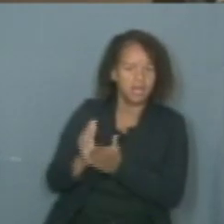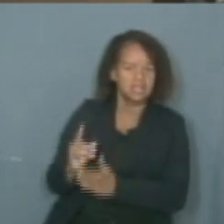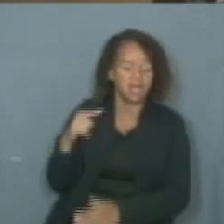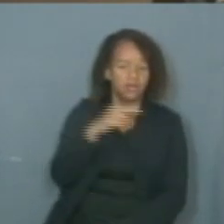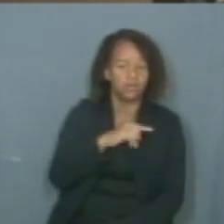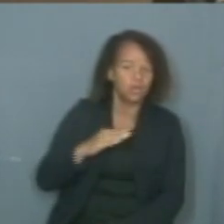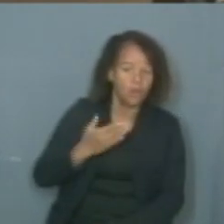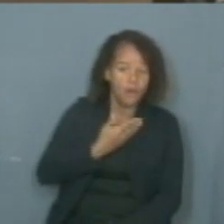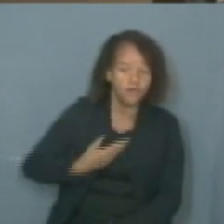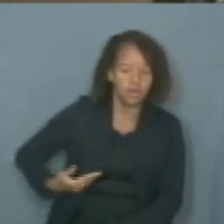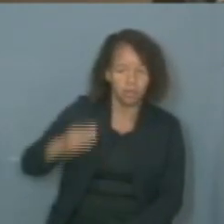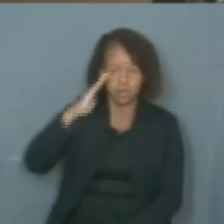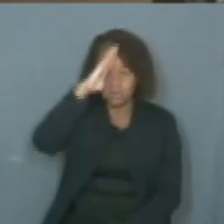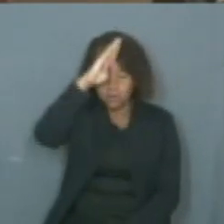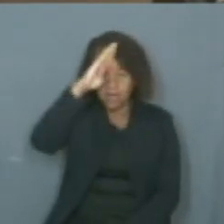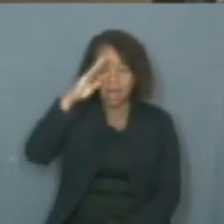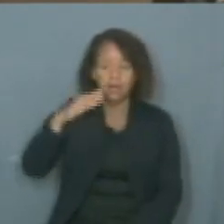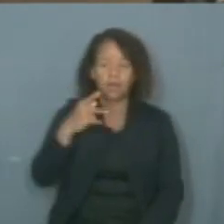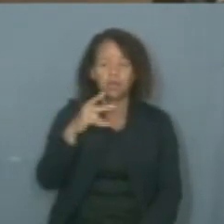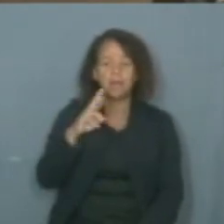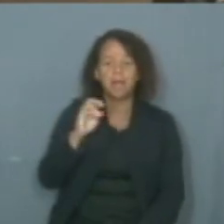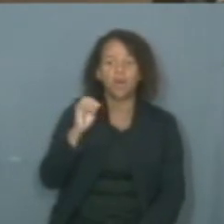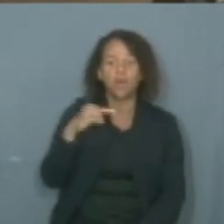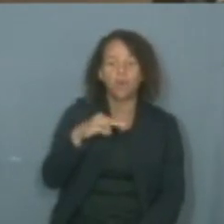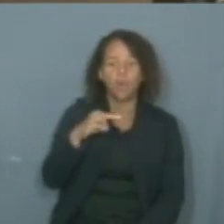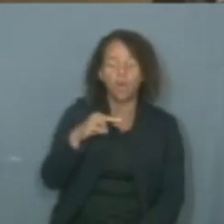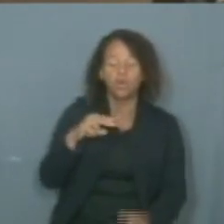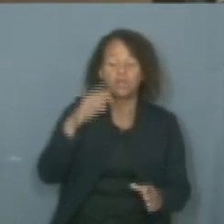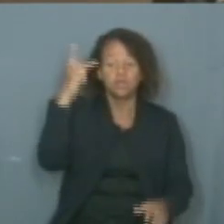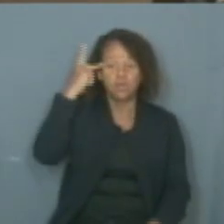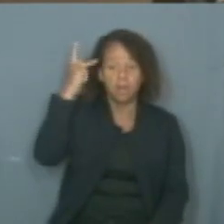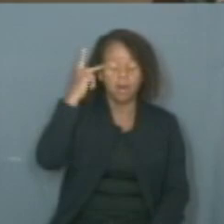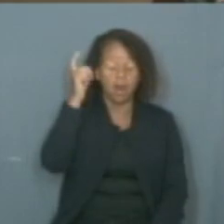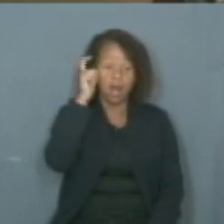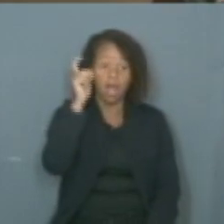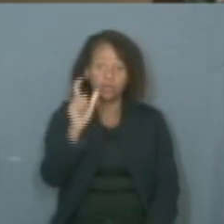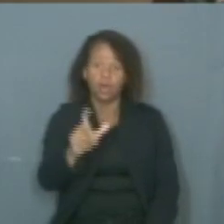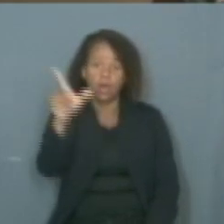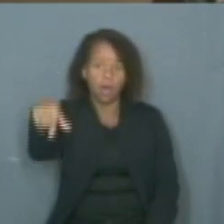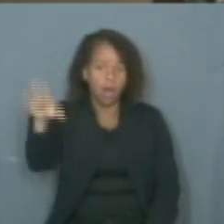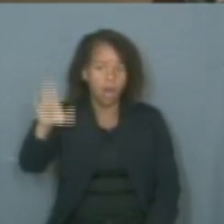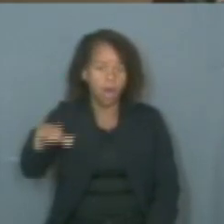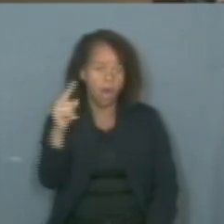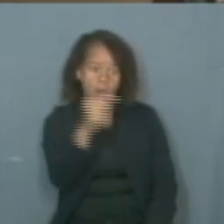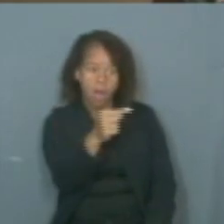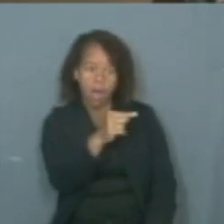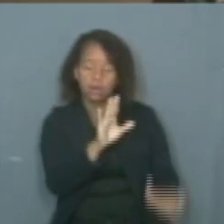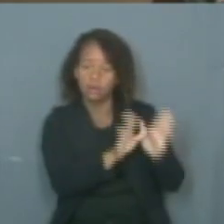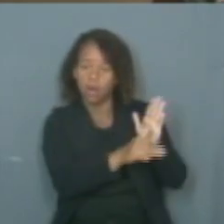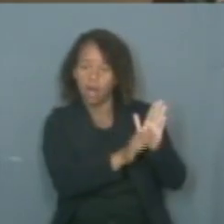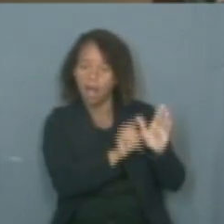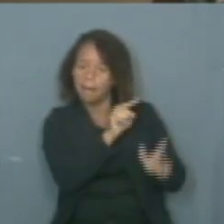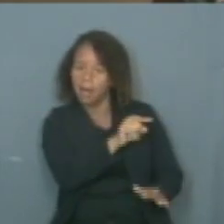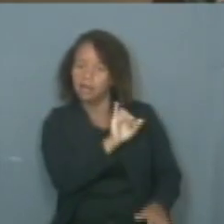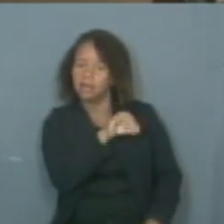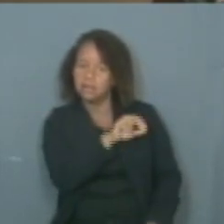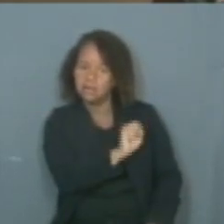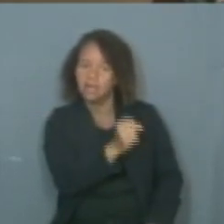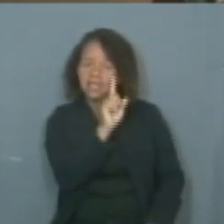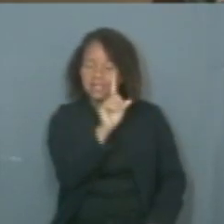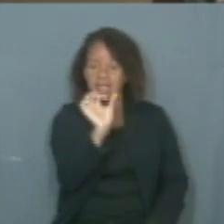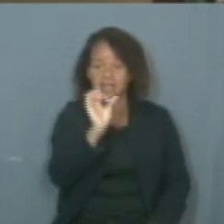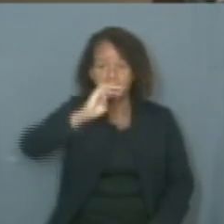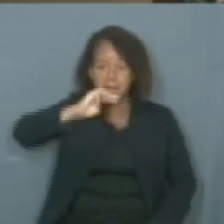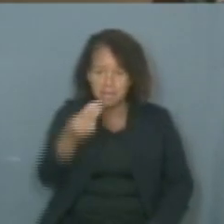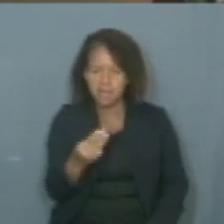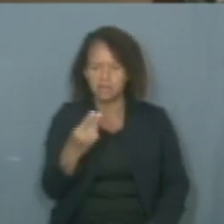no governo Bolsonaro, quando o PROCON de São Paulo alertou o presidente Bolsonaro que haviam 16 mil